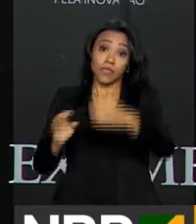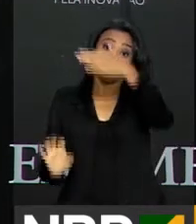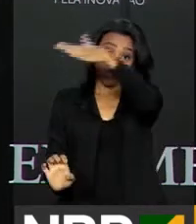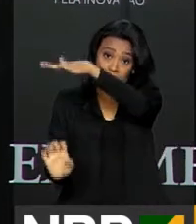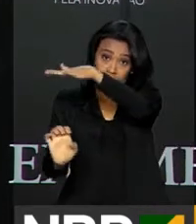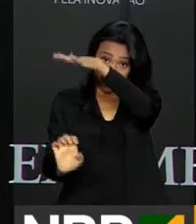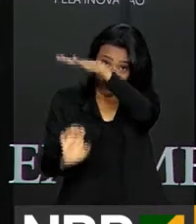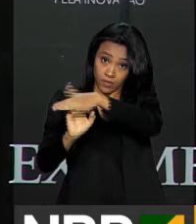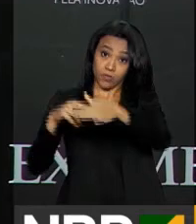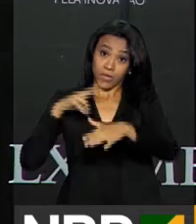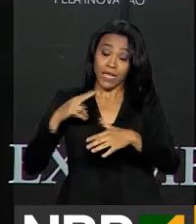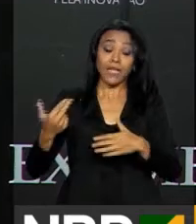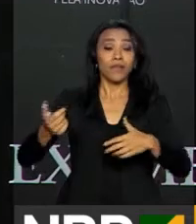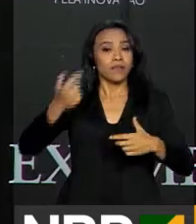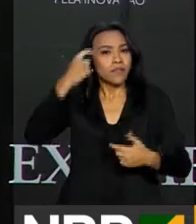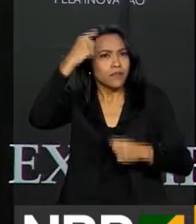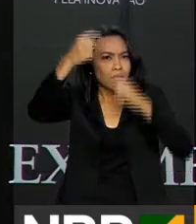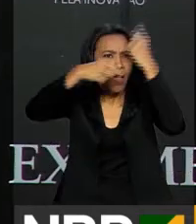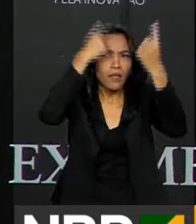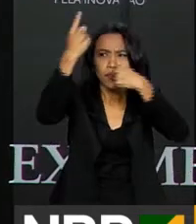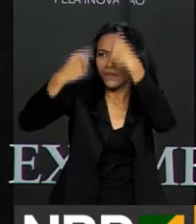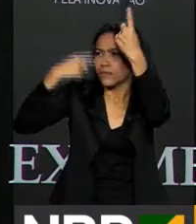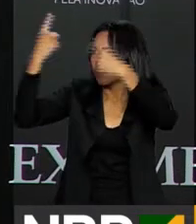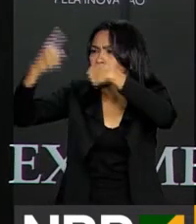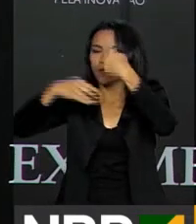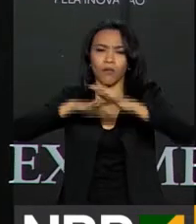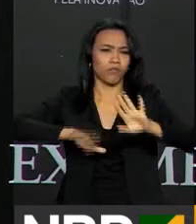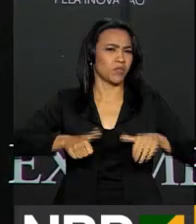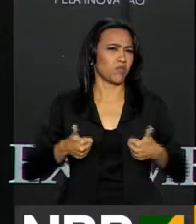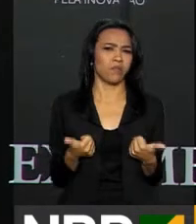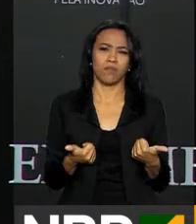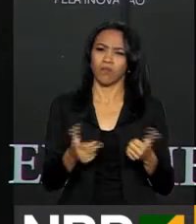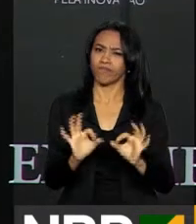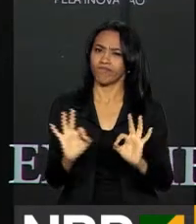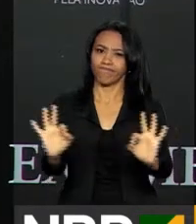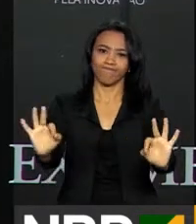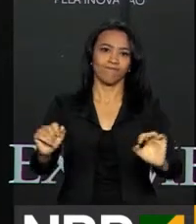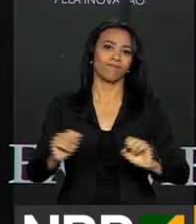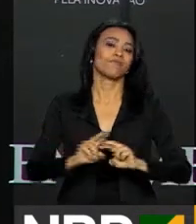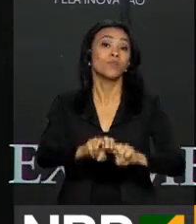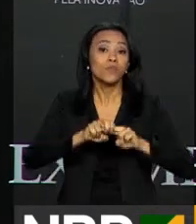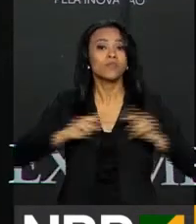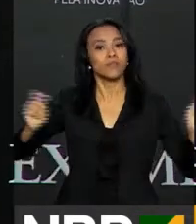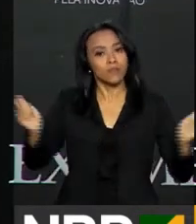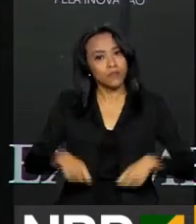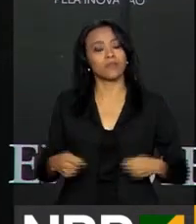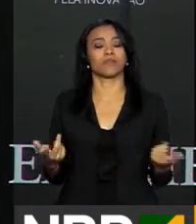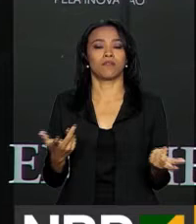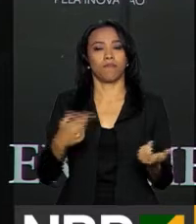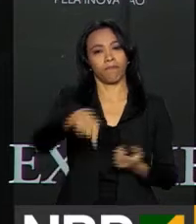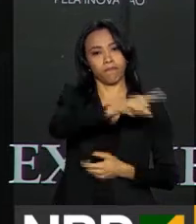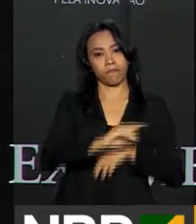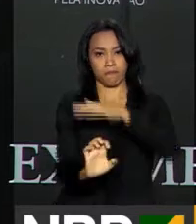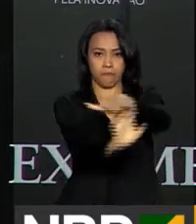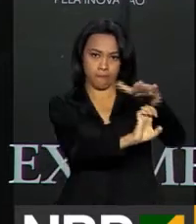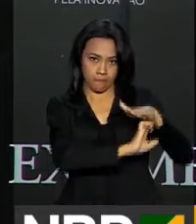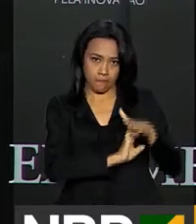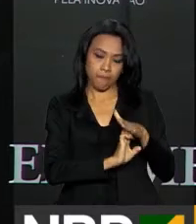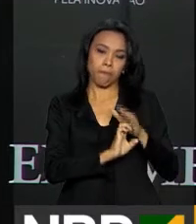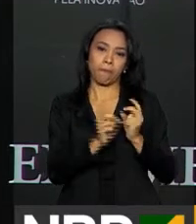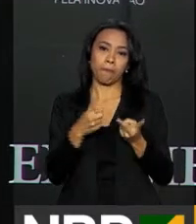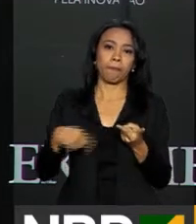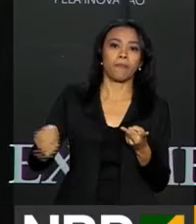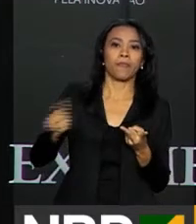criatividade é muito maior. E por isso é preciso, volto a dizer, conjugar a atividade pública com a